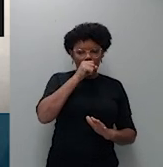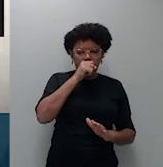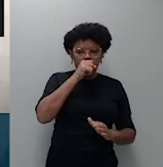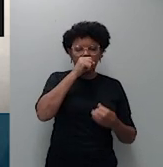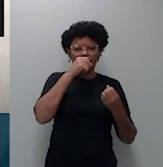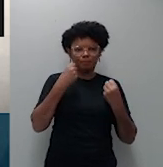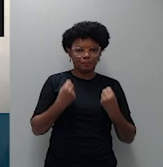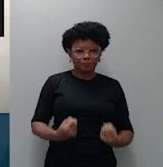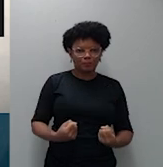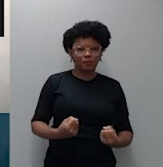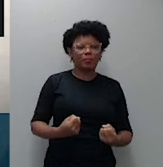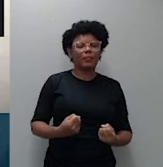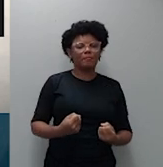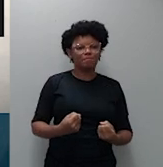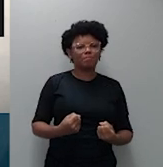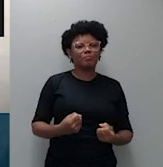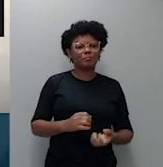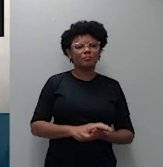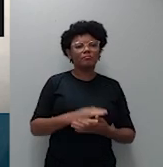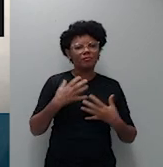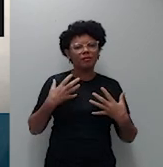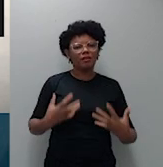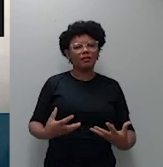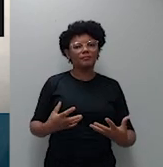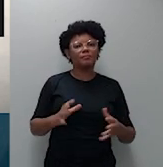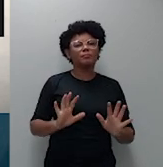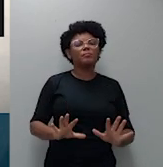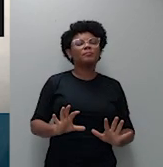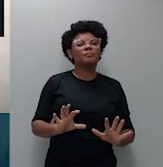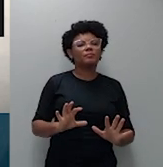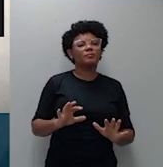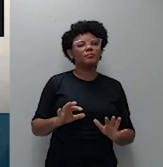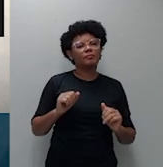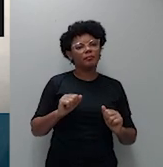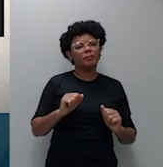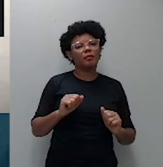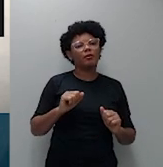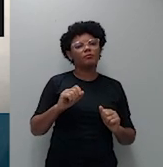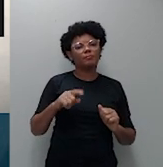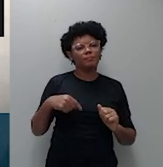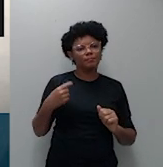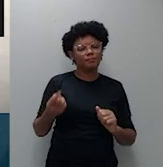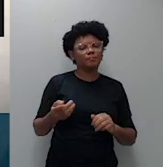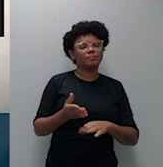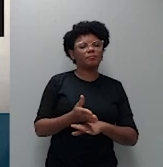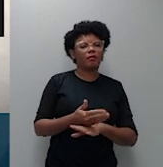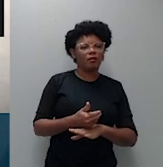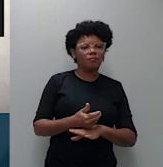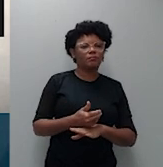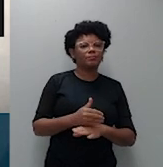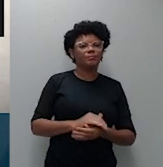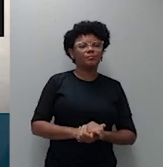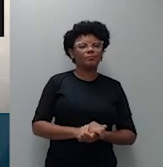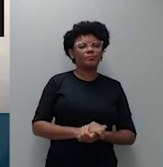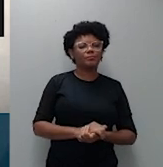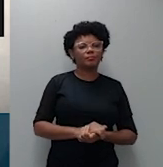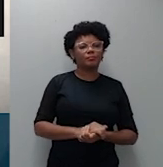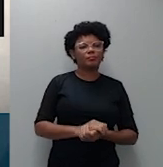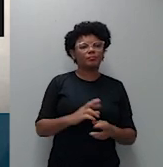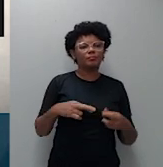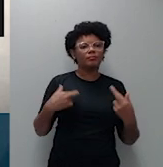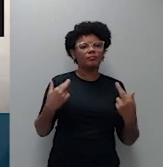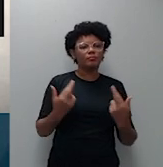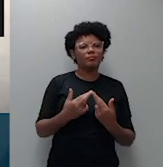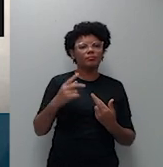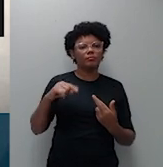ser podemos deixar esses votos Biz para diabos para o seguinte